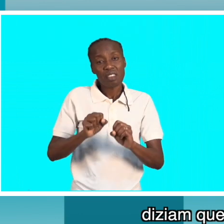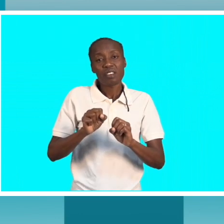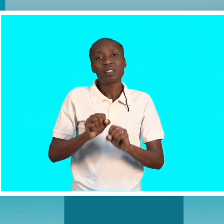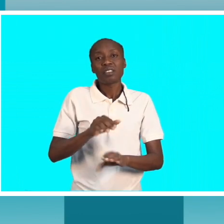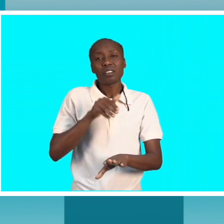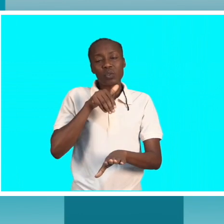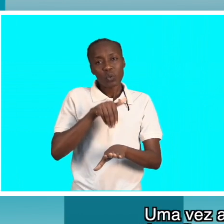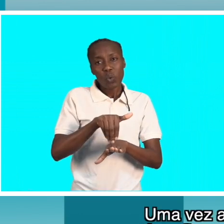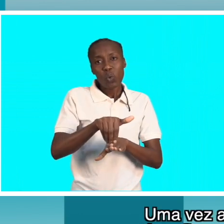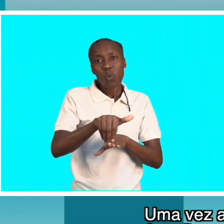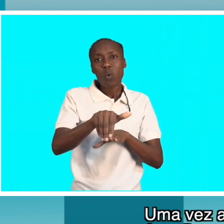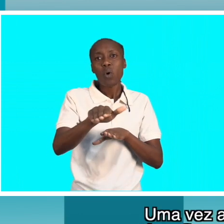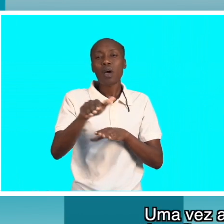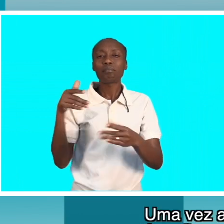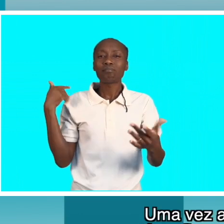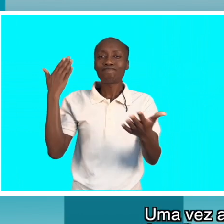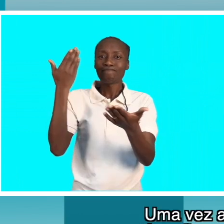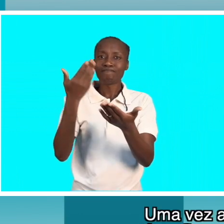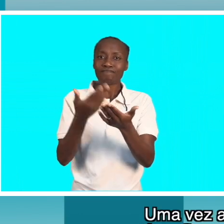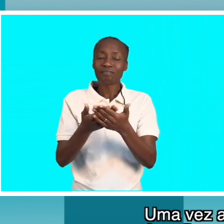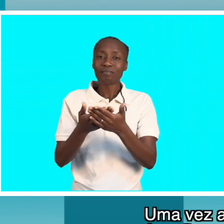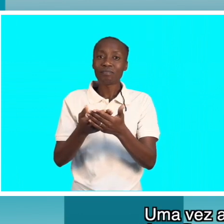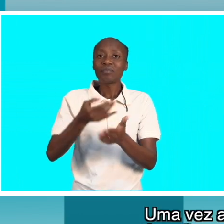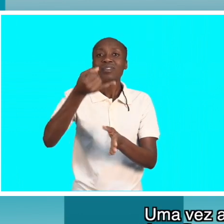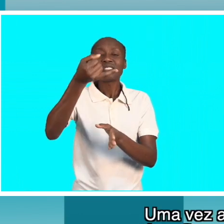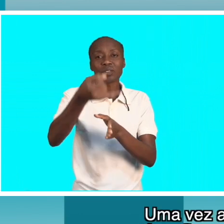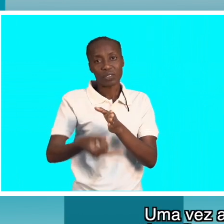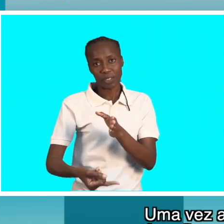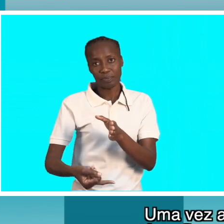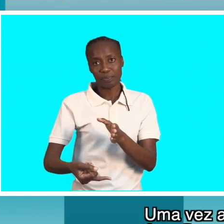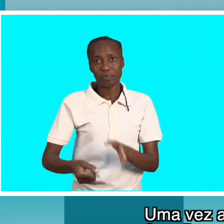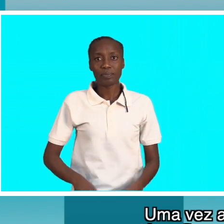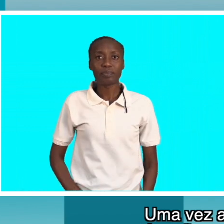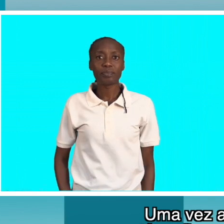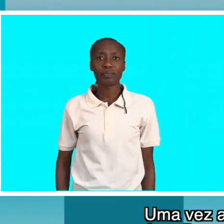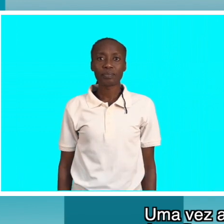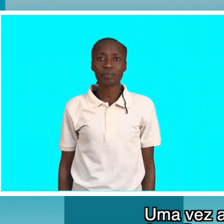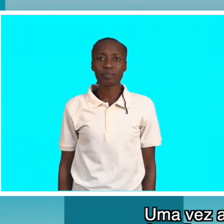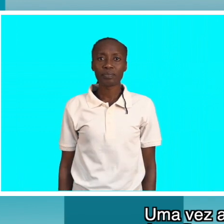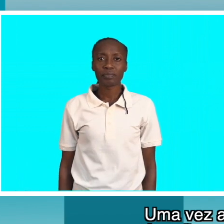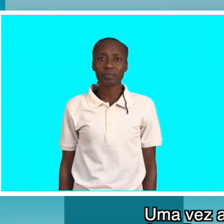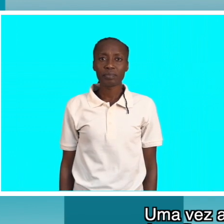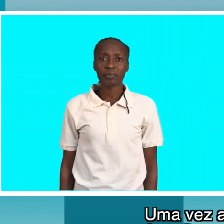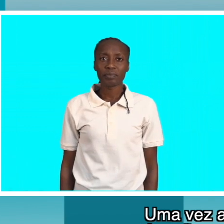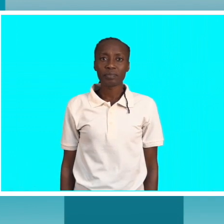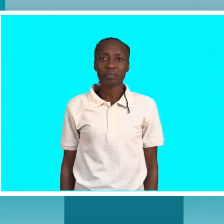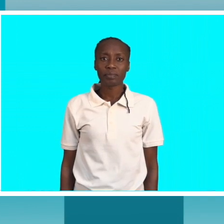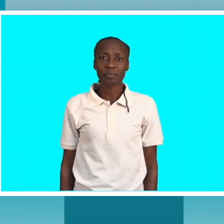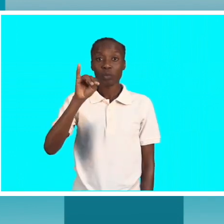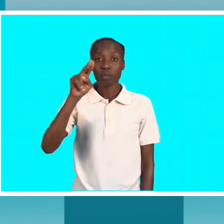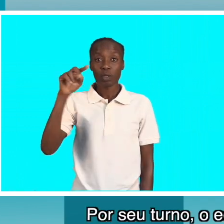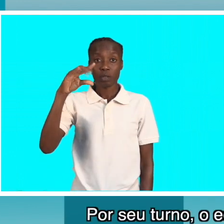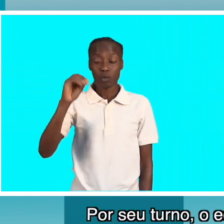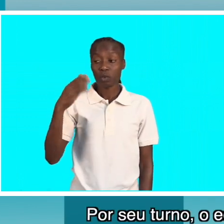difícil compreender. Mas como já viemos, temos que ficar ainda a viver onde é que vai terminar.